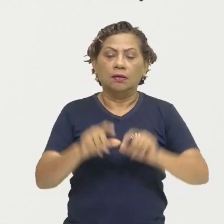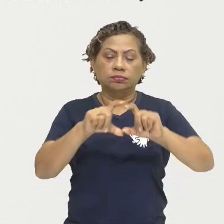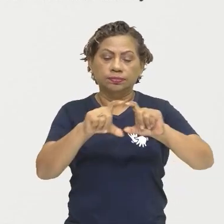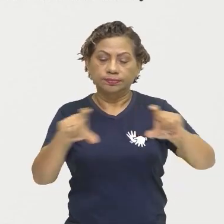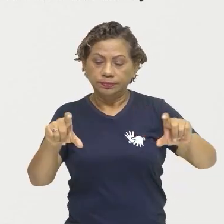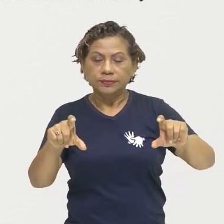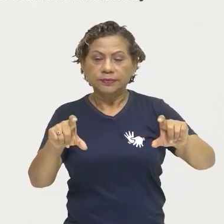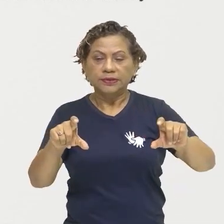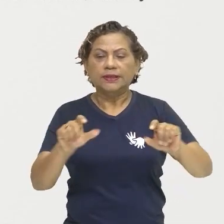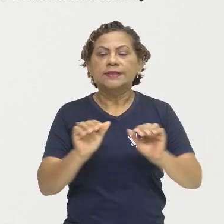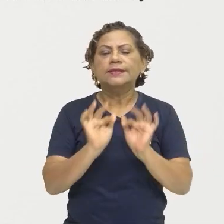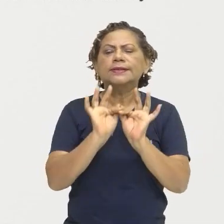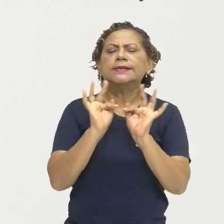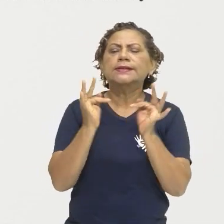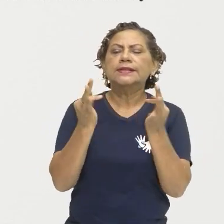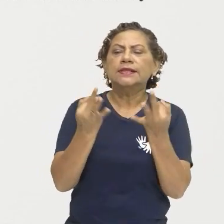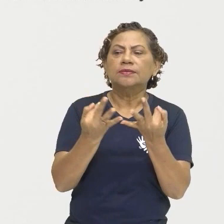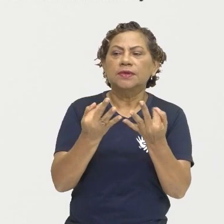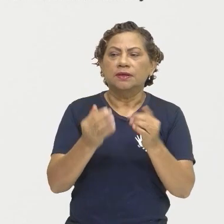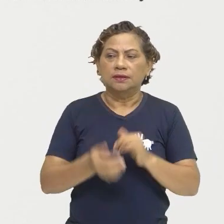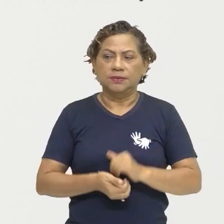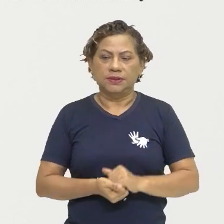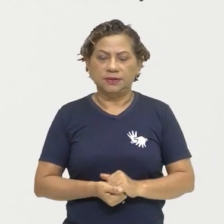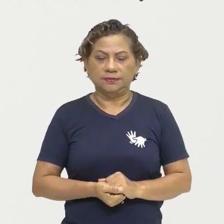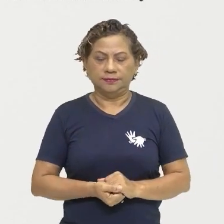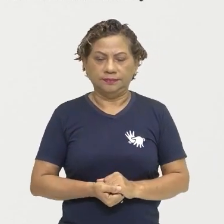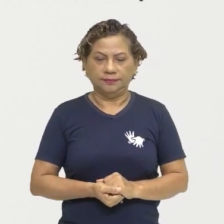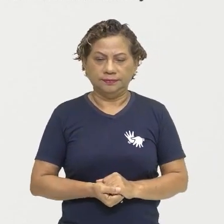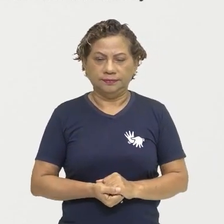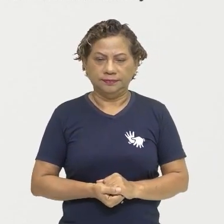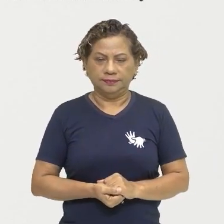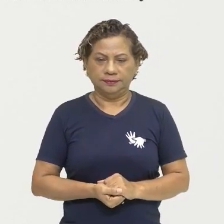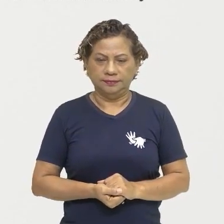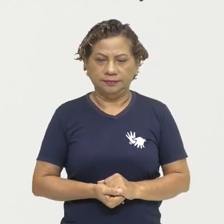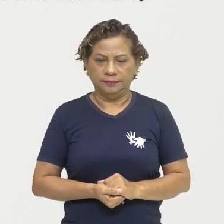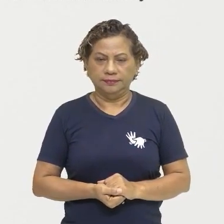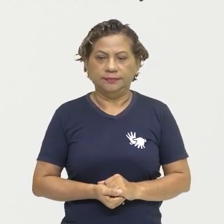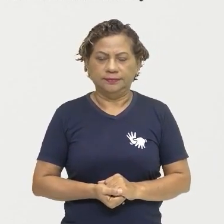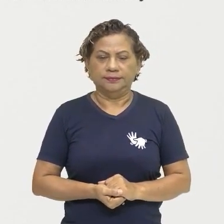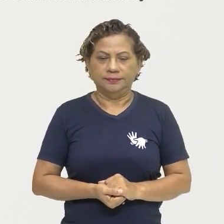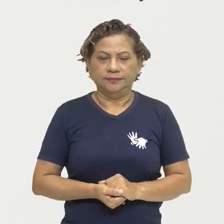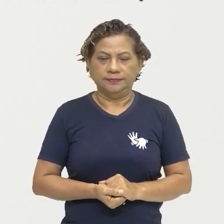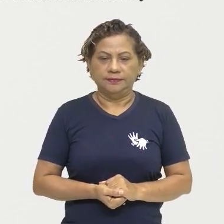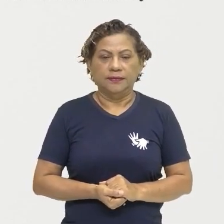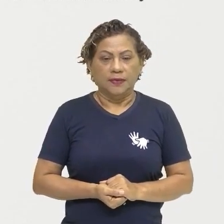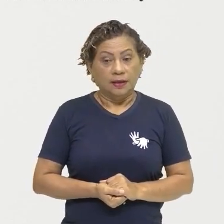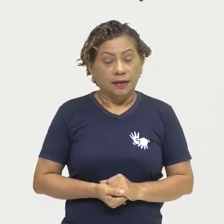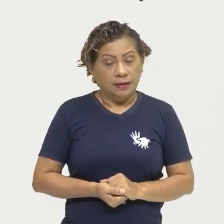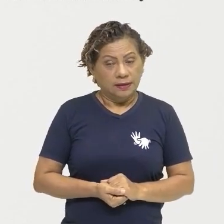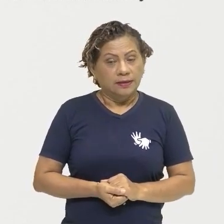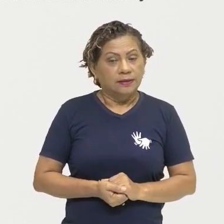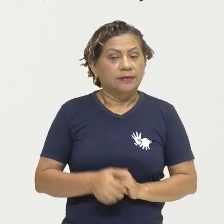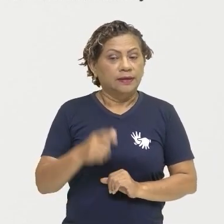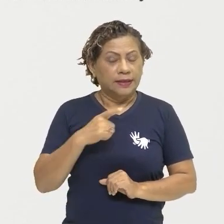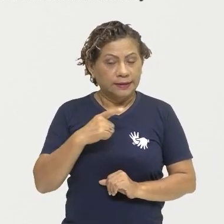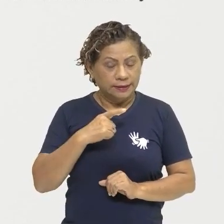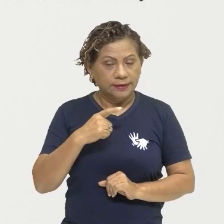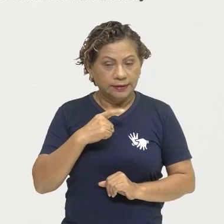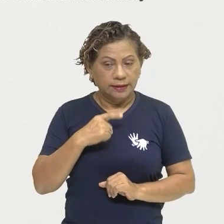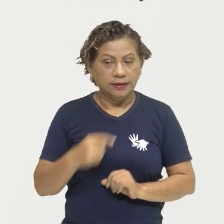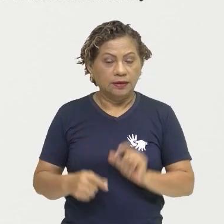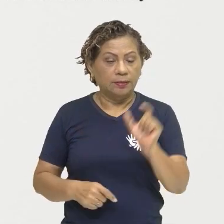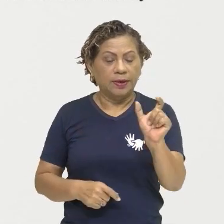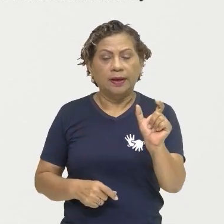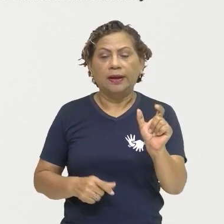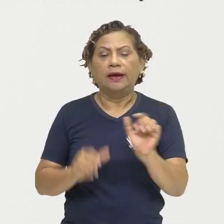período simples. Amores da minha vida, isso aqui está claro para você? Período simples possui